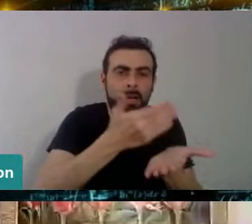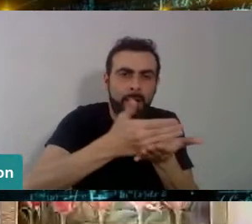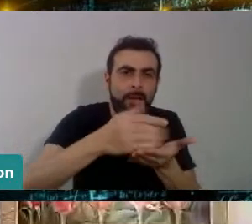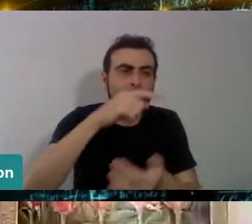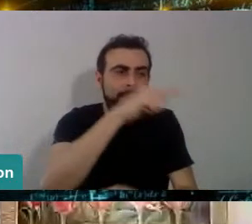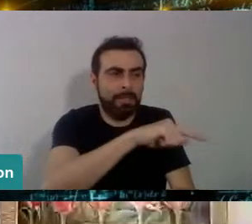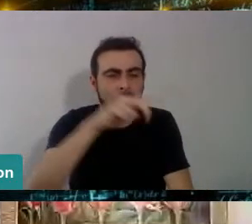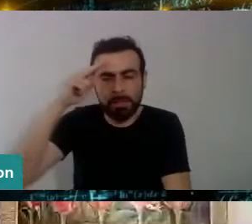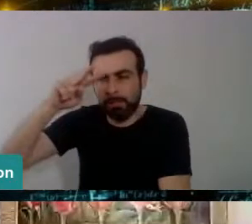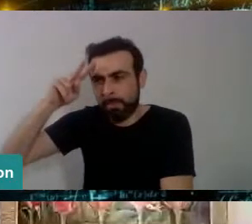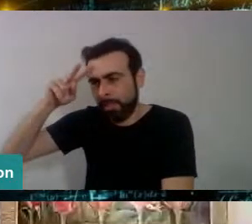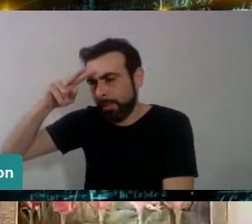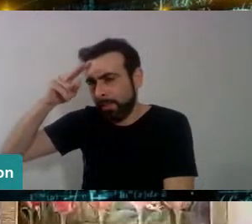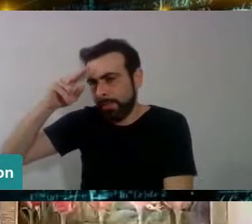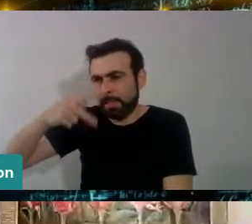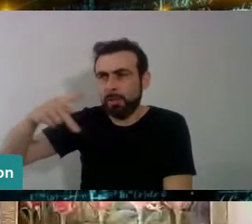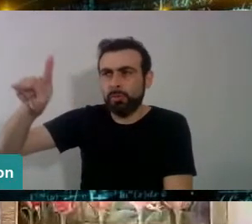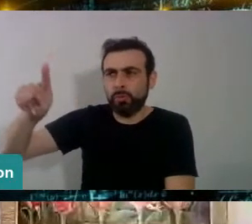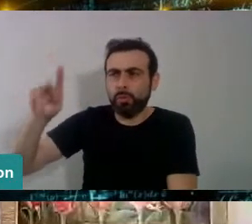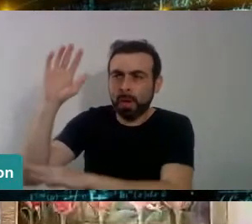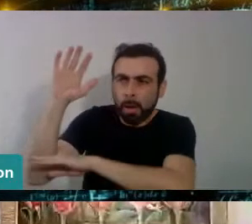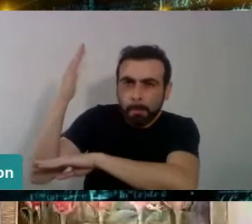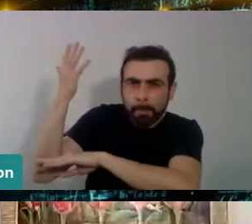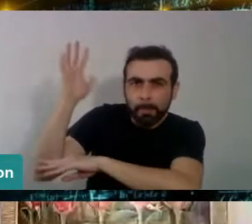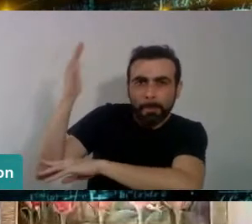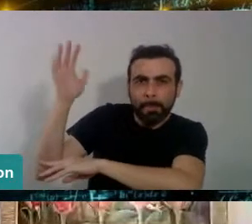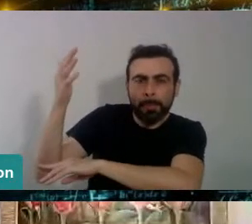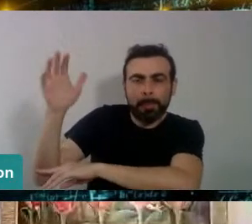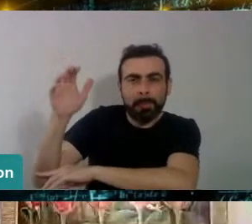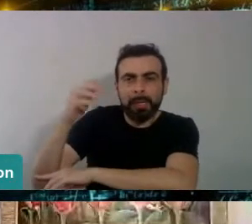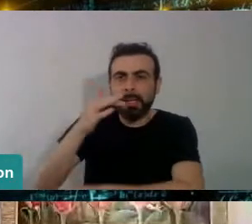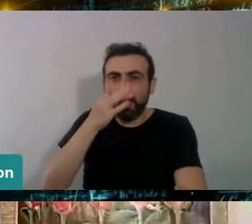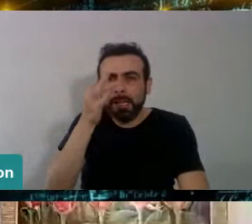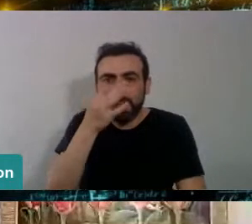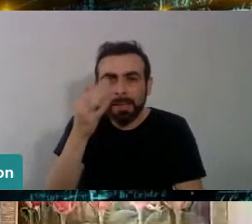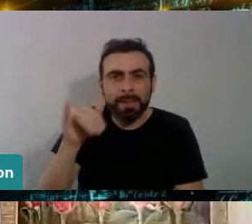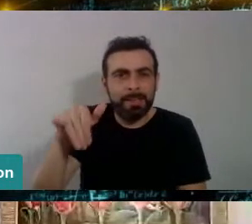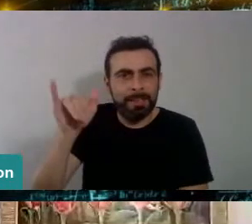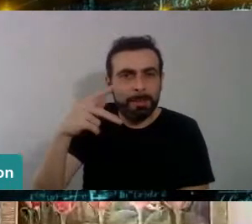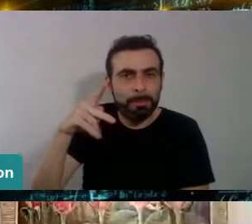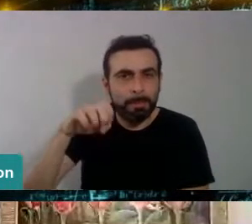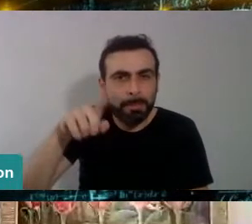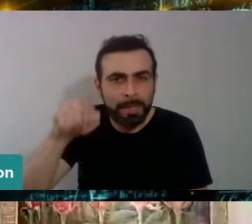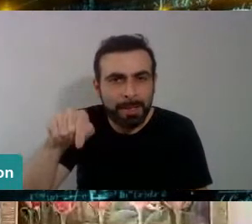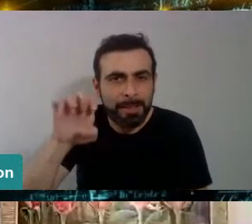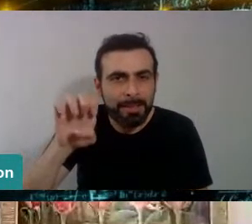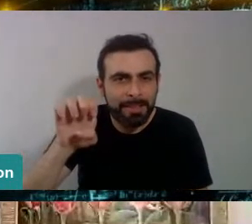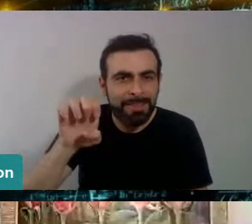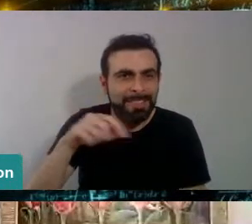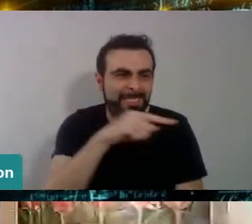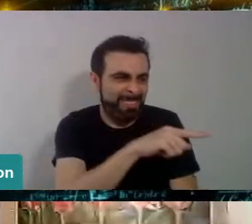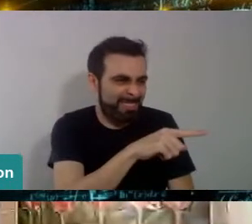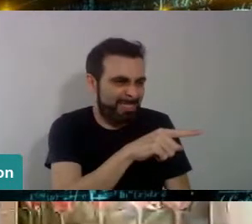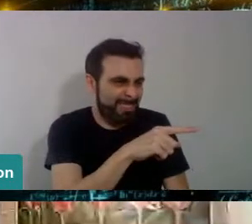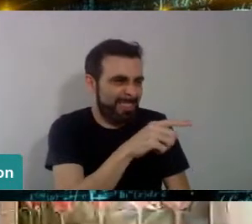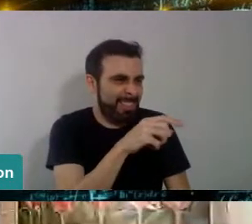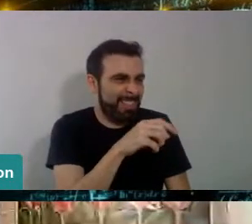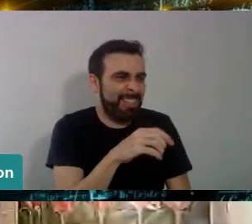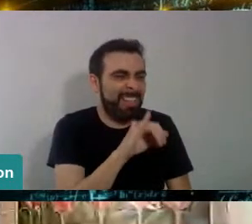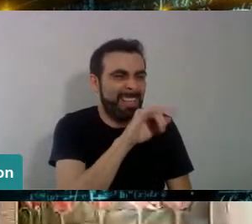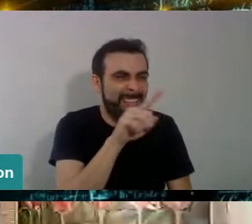infinita, que é um pé de ipê. Quem olhar lá, quem plantou foi o professor Zé Carlos, viu? Foi mesmo. Plantei aquele pé de ipê